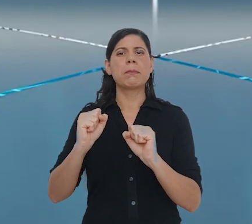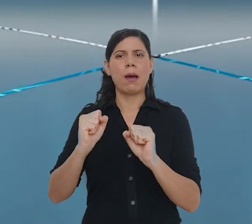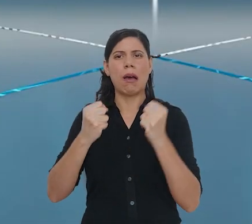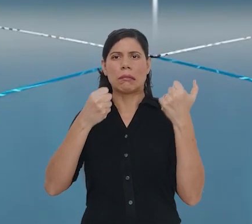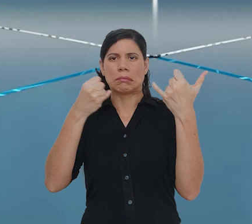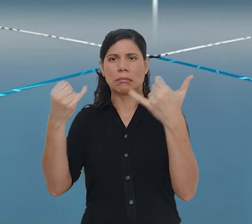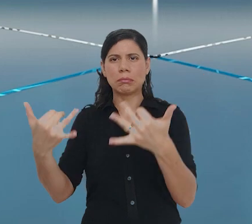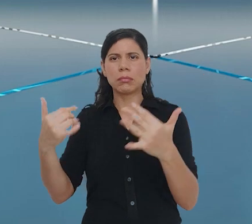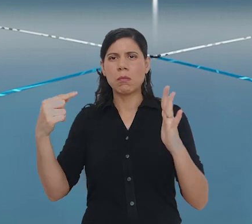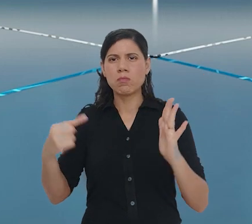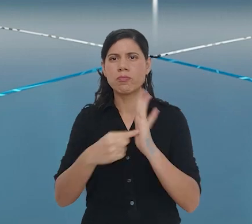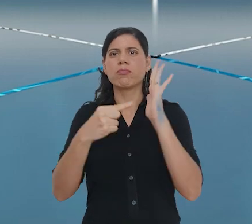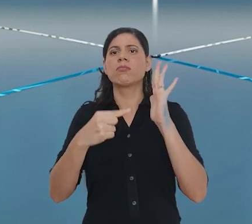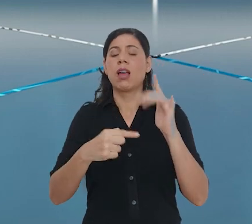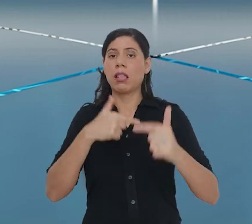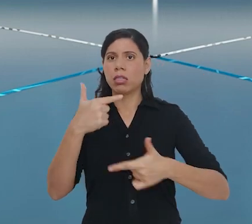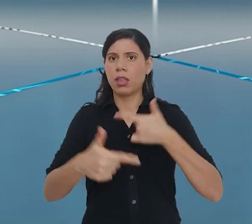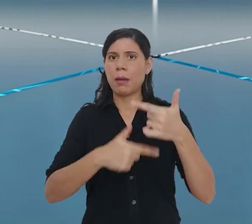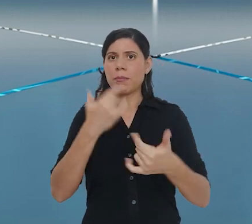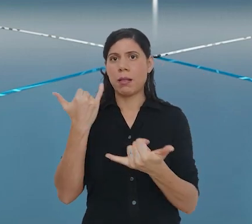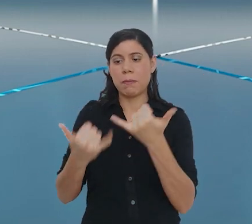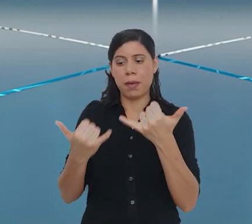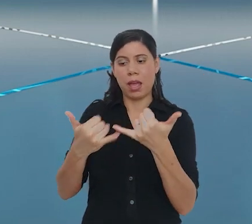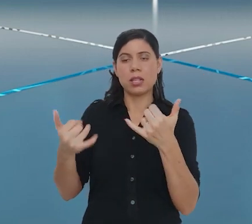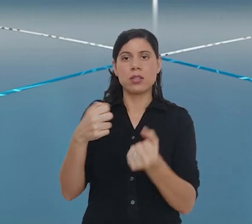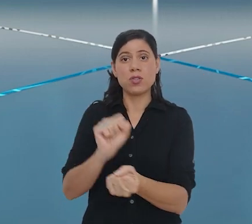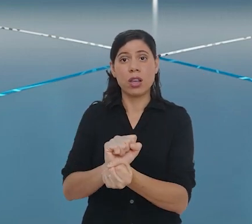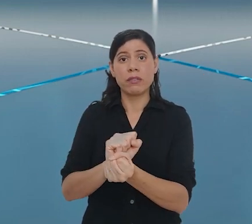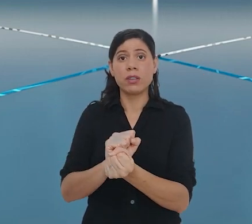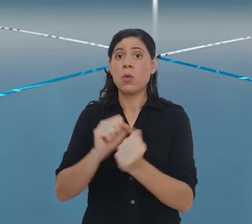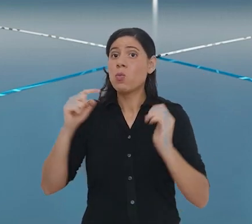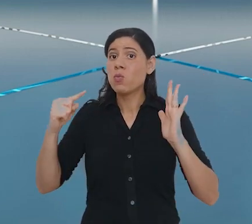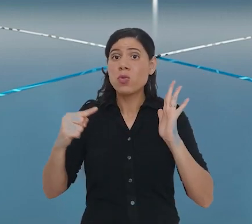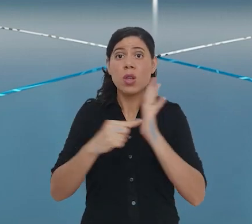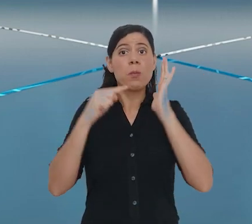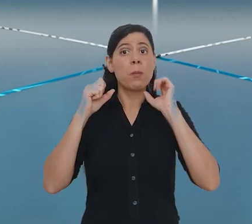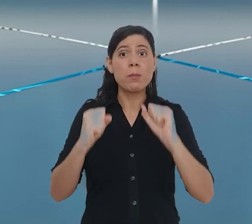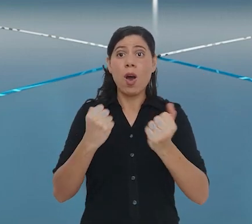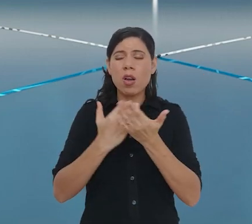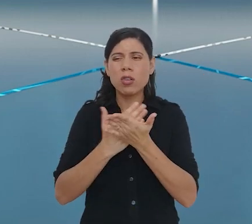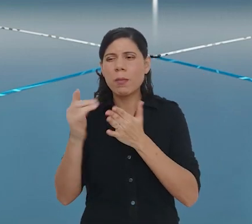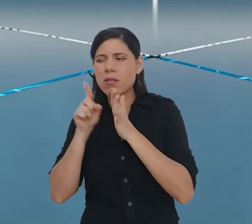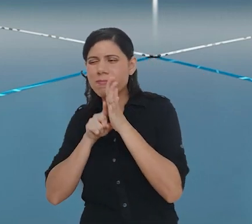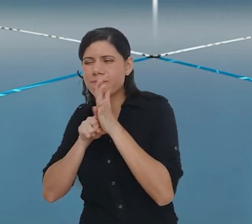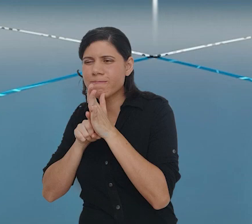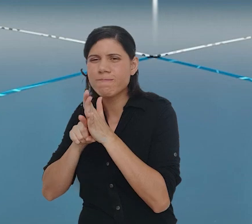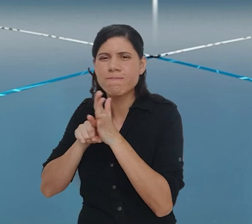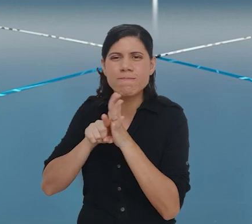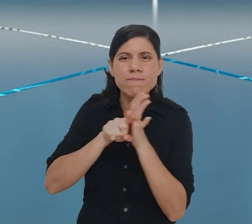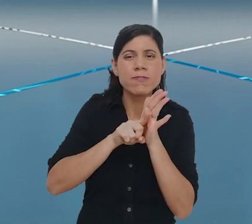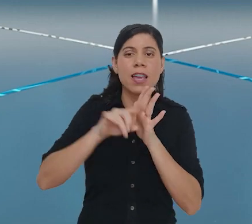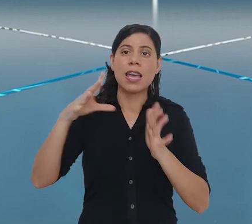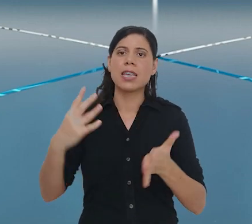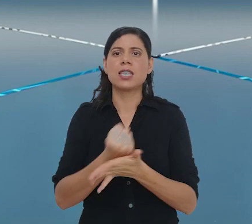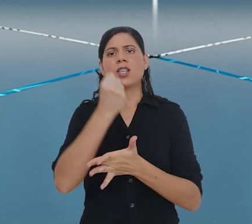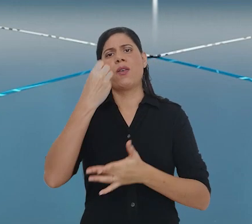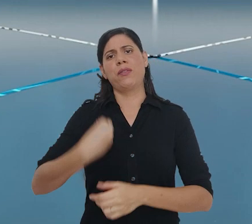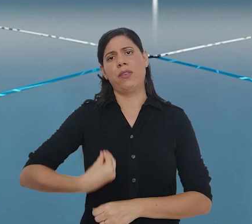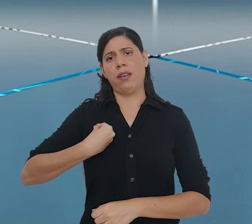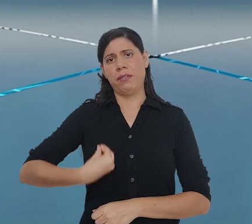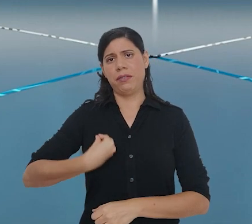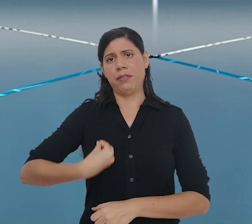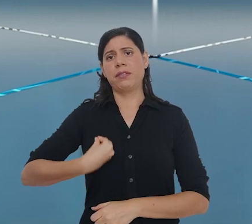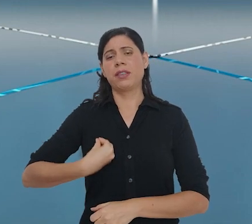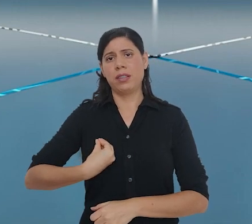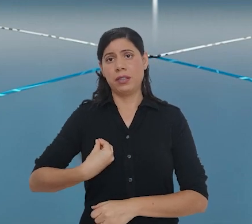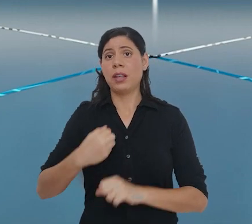de trabalho análogo à escravidão. E uma denúncia pode ser suficiente para iniciar uma investigação e até salvar vidas.